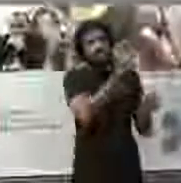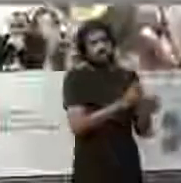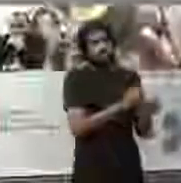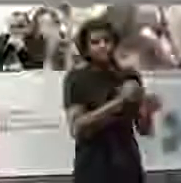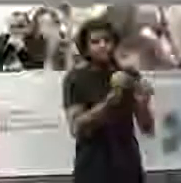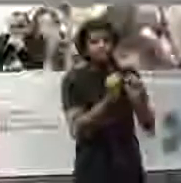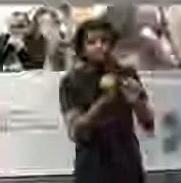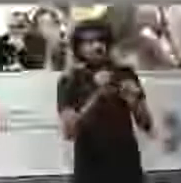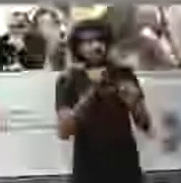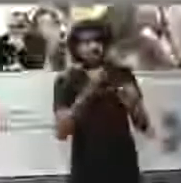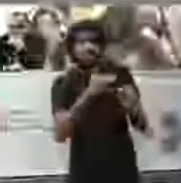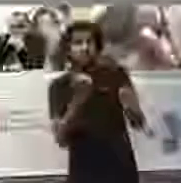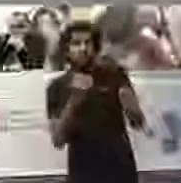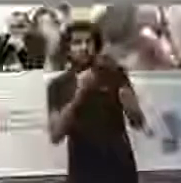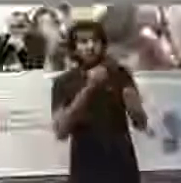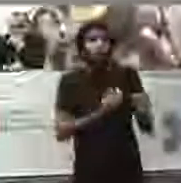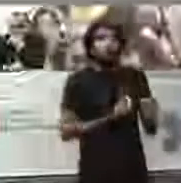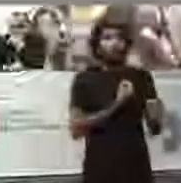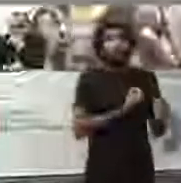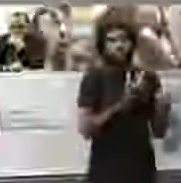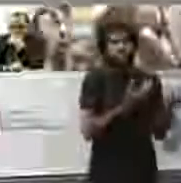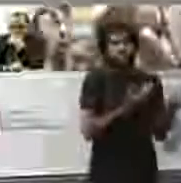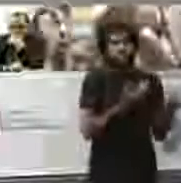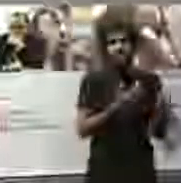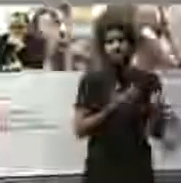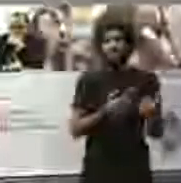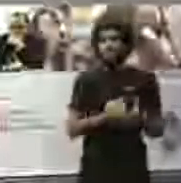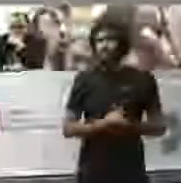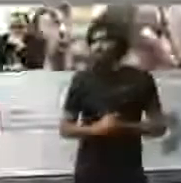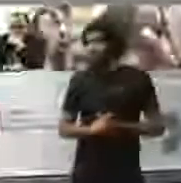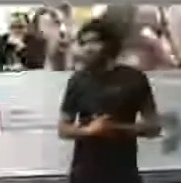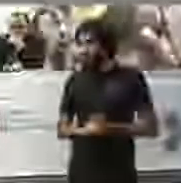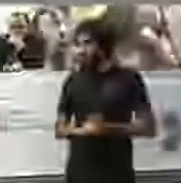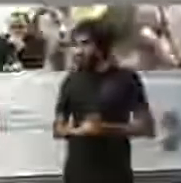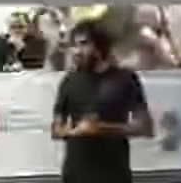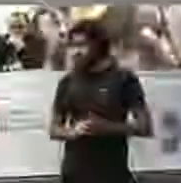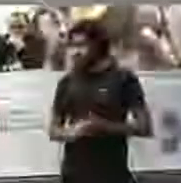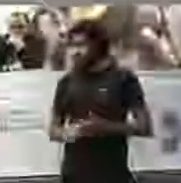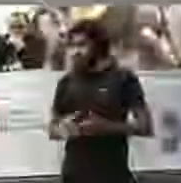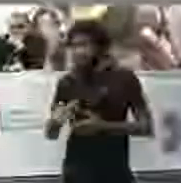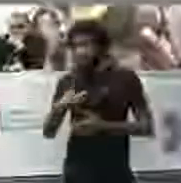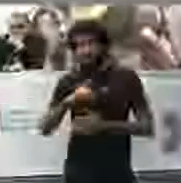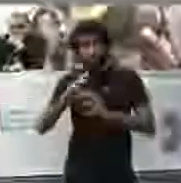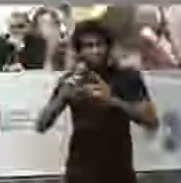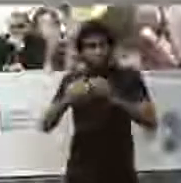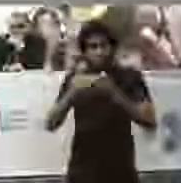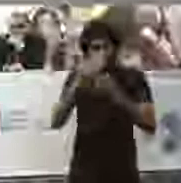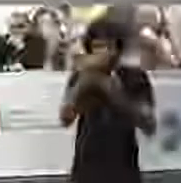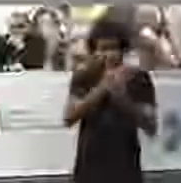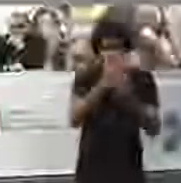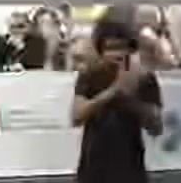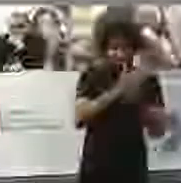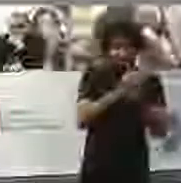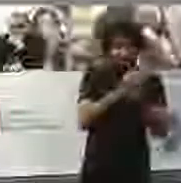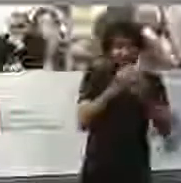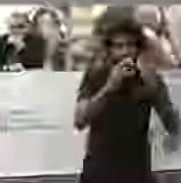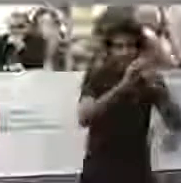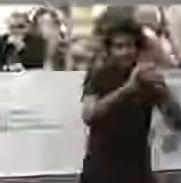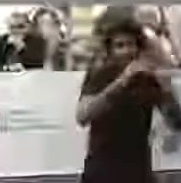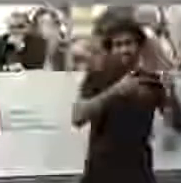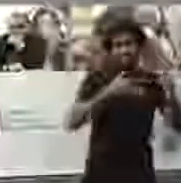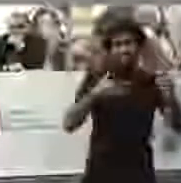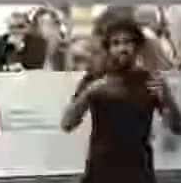como a esse imediatismo e como há essa cognição parcial em praticamente todos os processos relacionados à saúde é